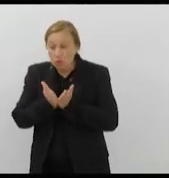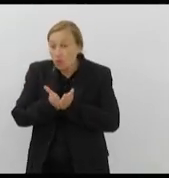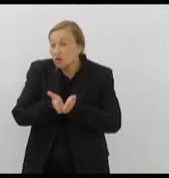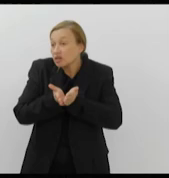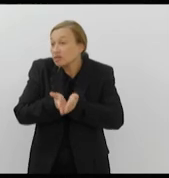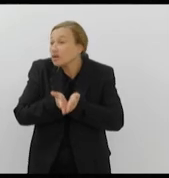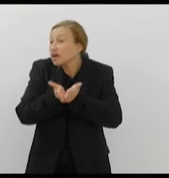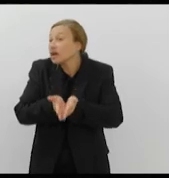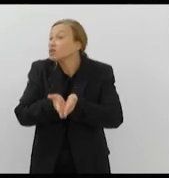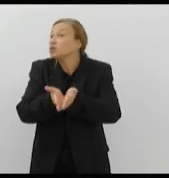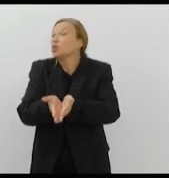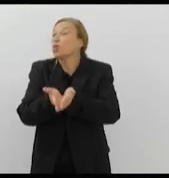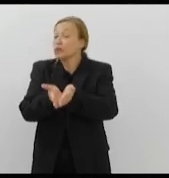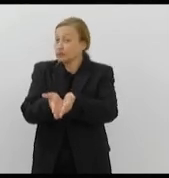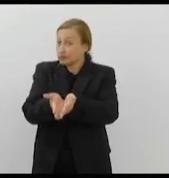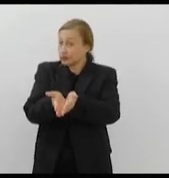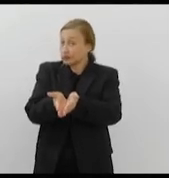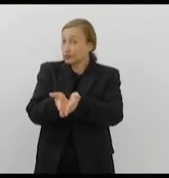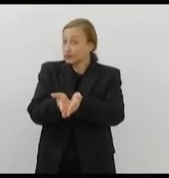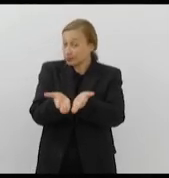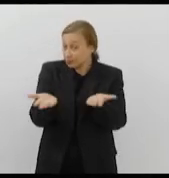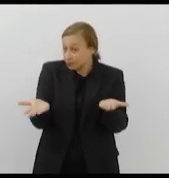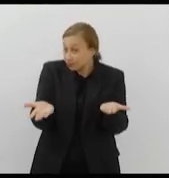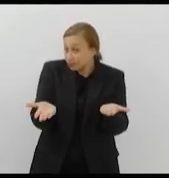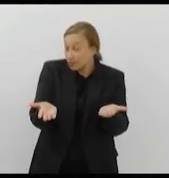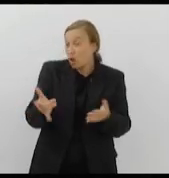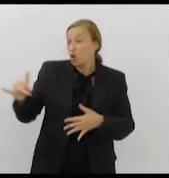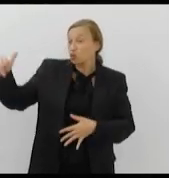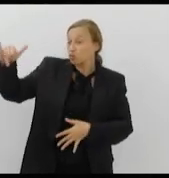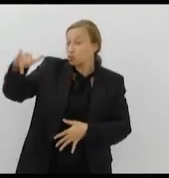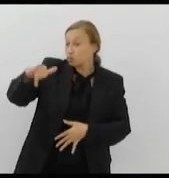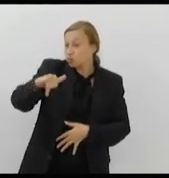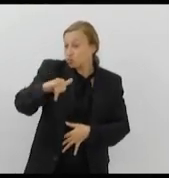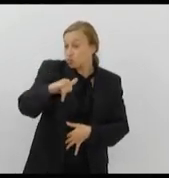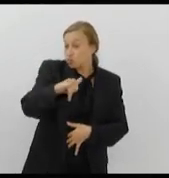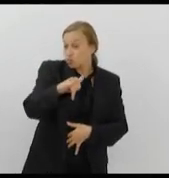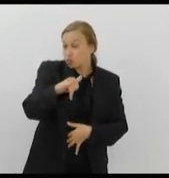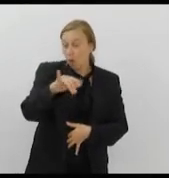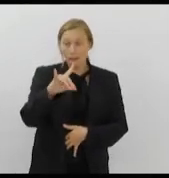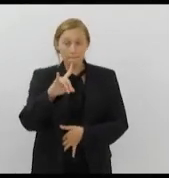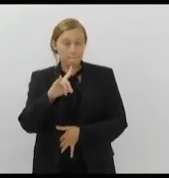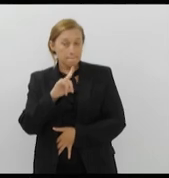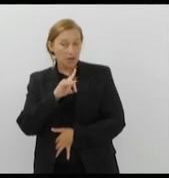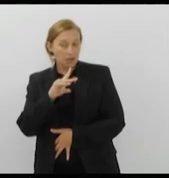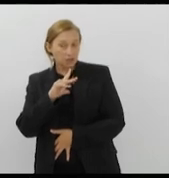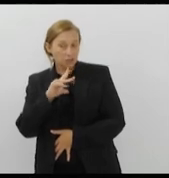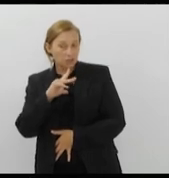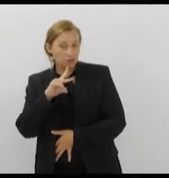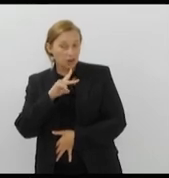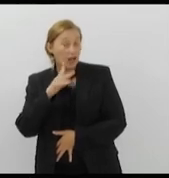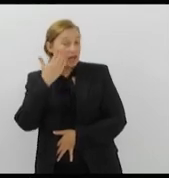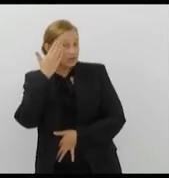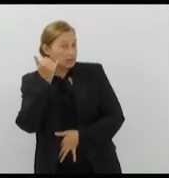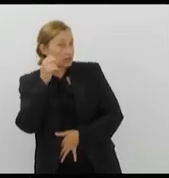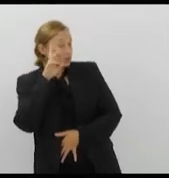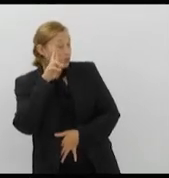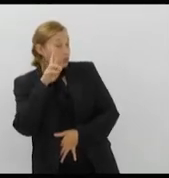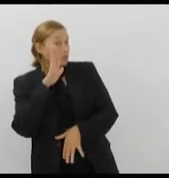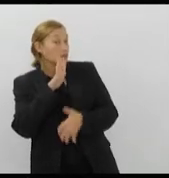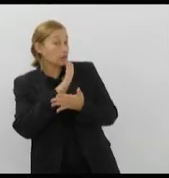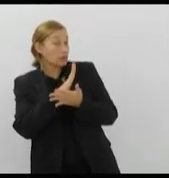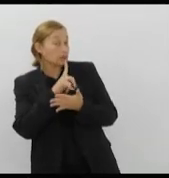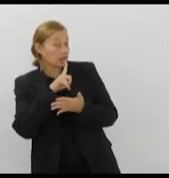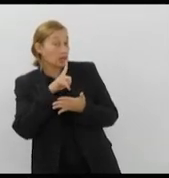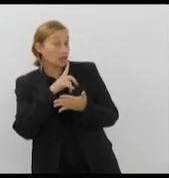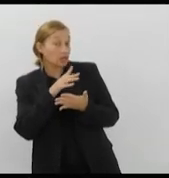embarcações e dos aviões executivos. Eu sei que Vossa Excelência tem aí as suas restrições,